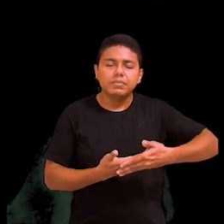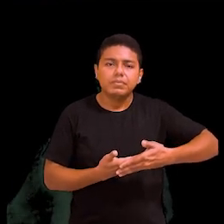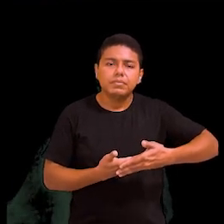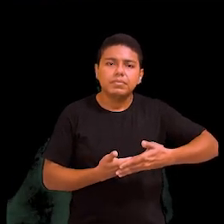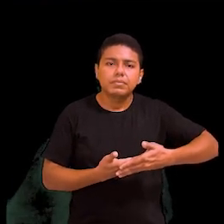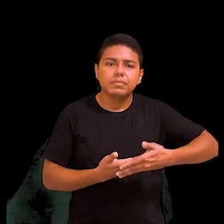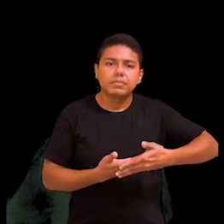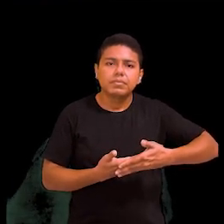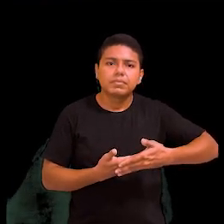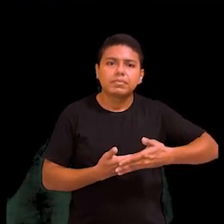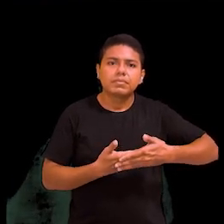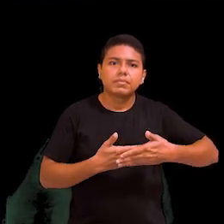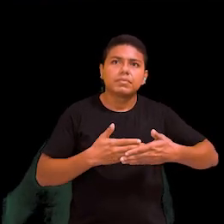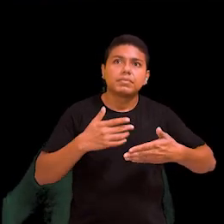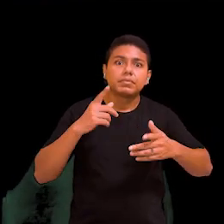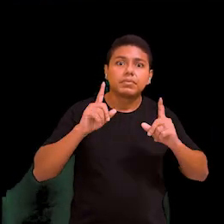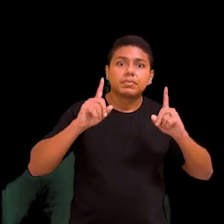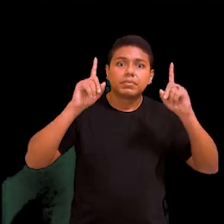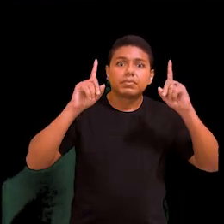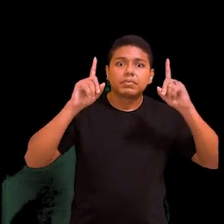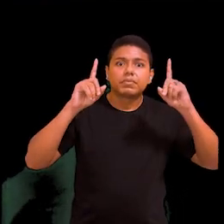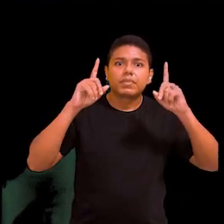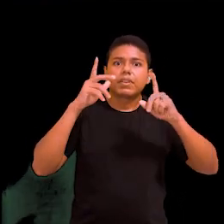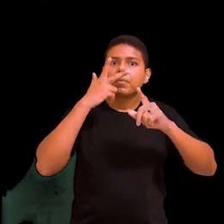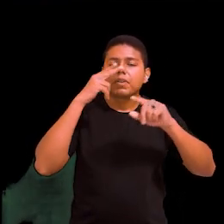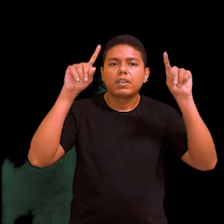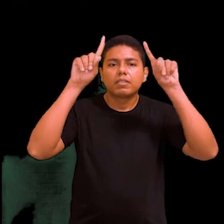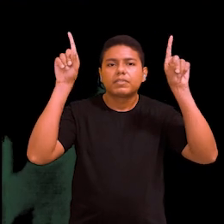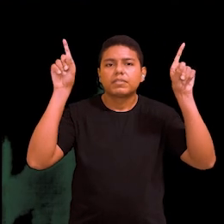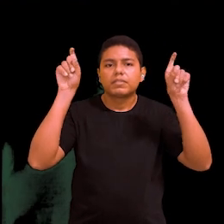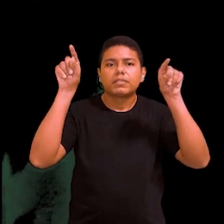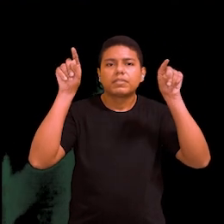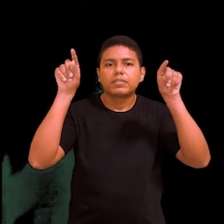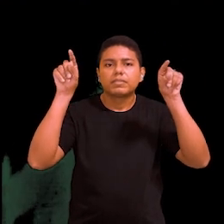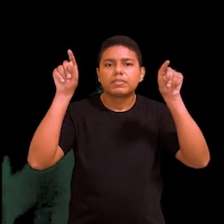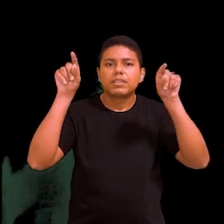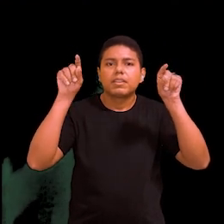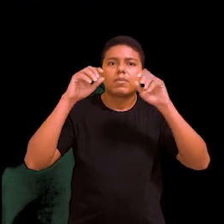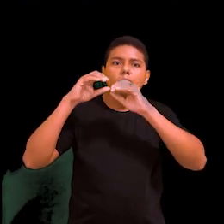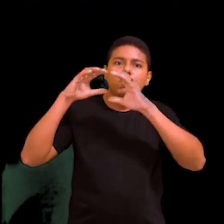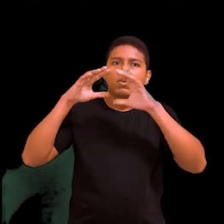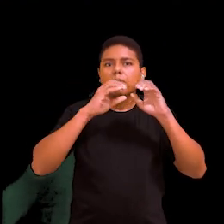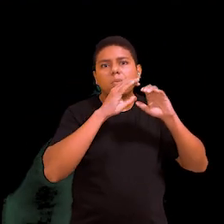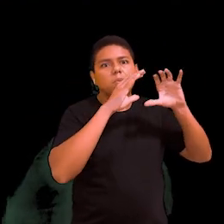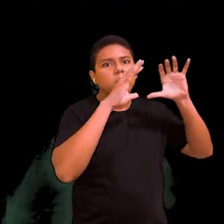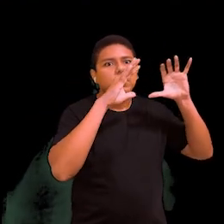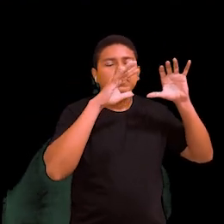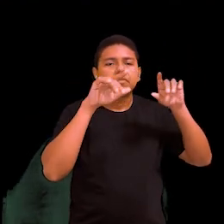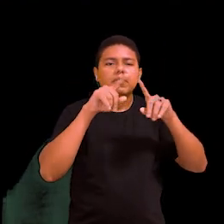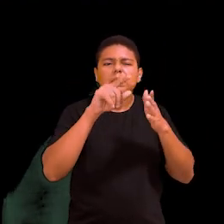segurando o recém-nascido e acima da sua cabeça existem alguns balões com